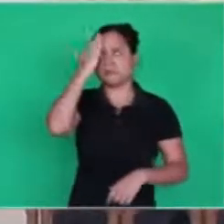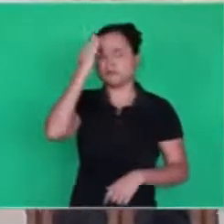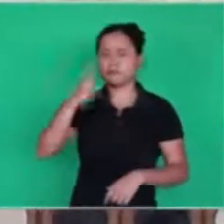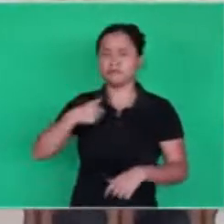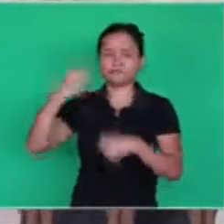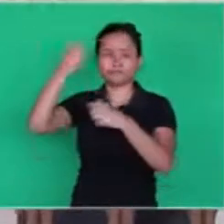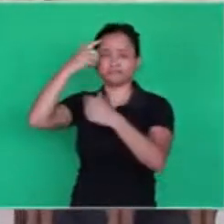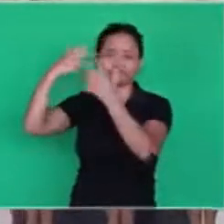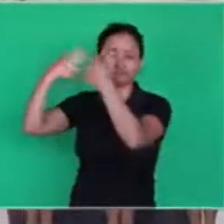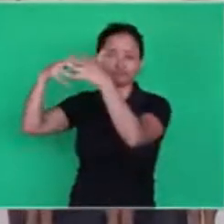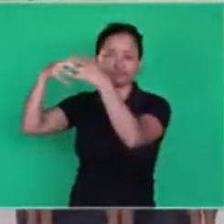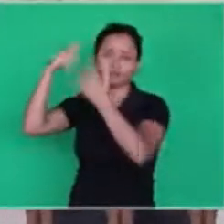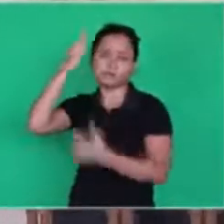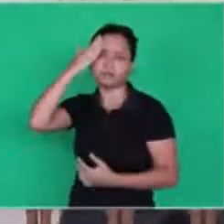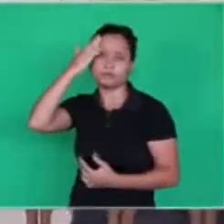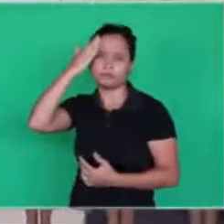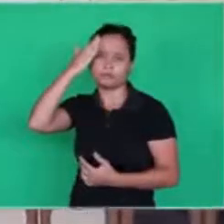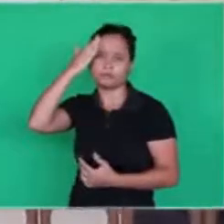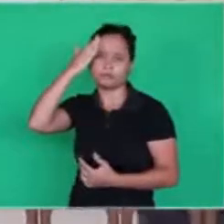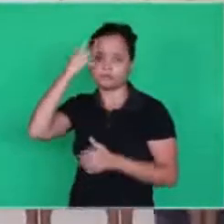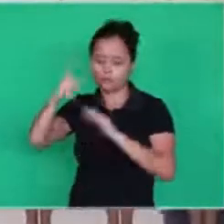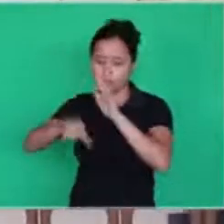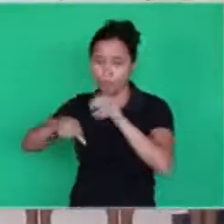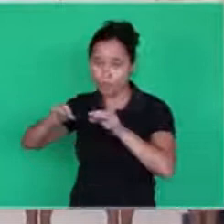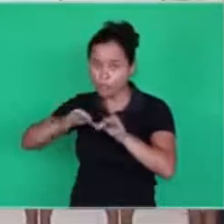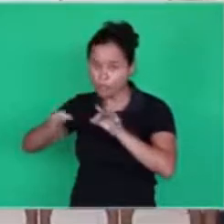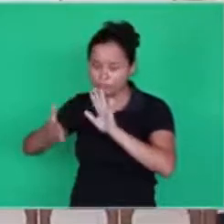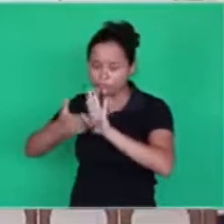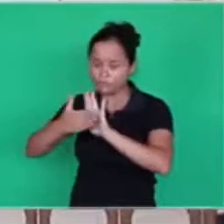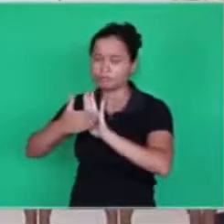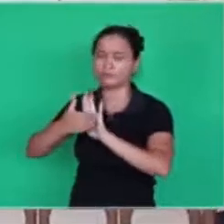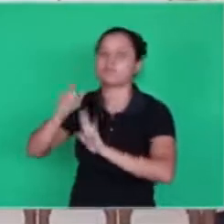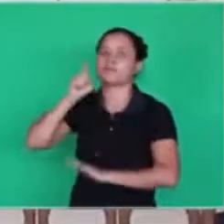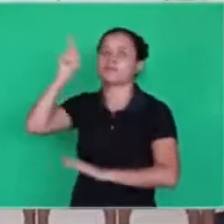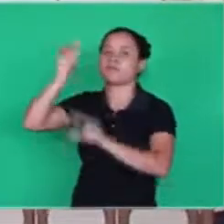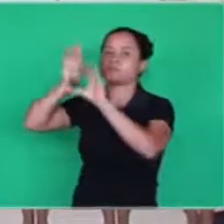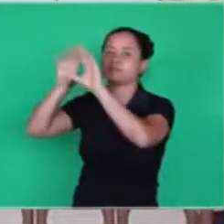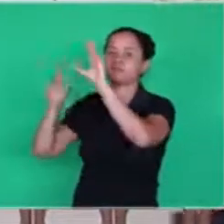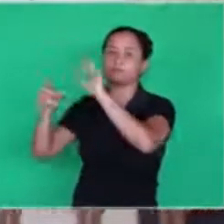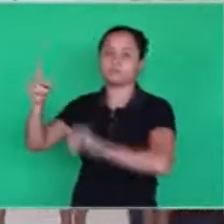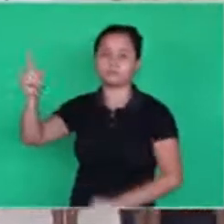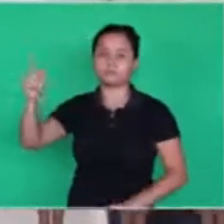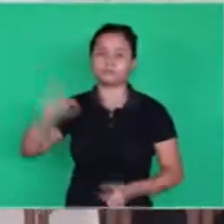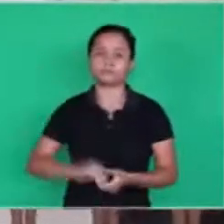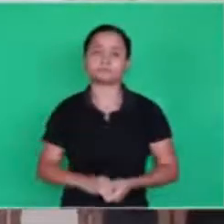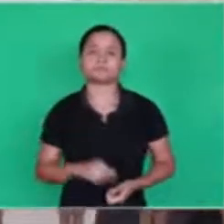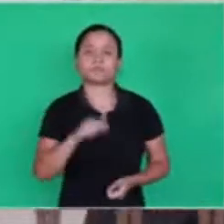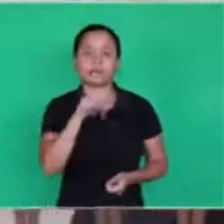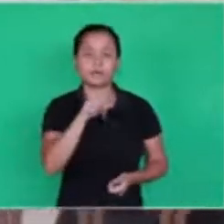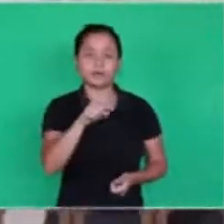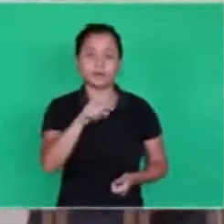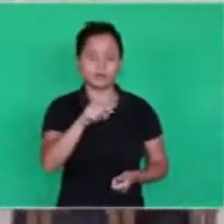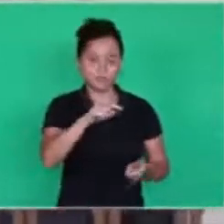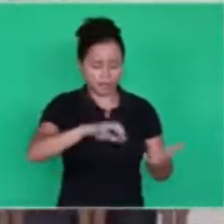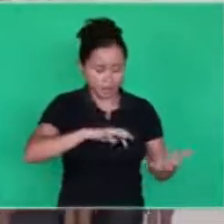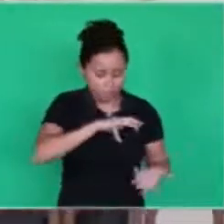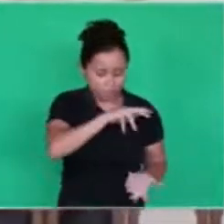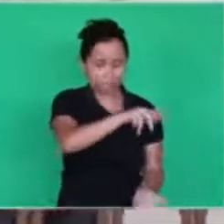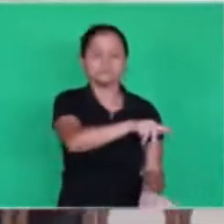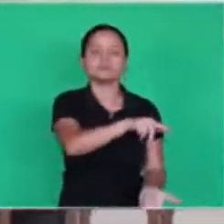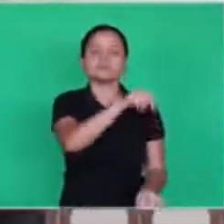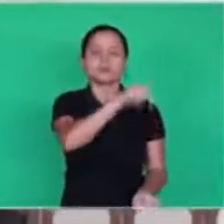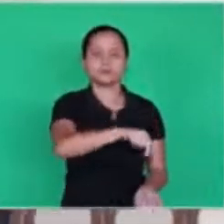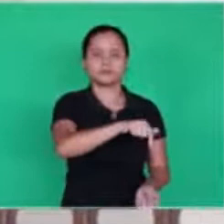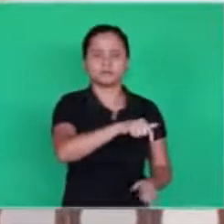Uma coisa é este mundo que aqui está. Aqui, esse é o mundo da matéria. A outra coisa